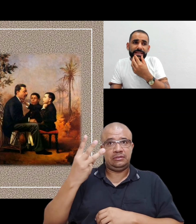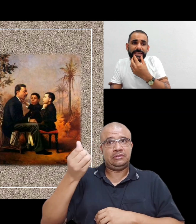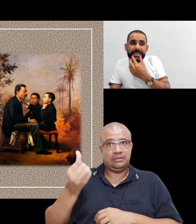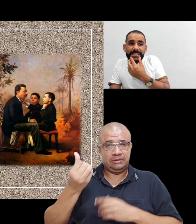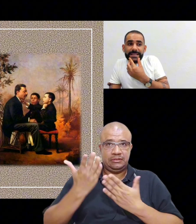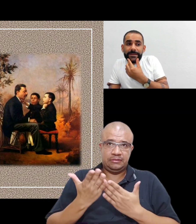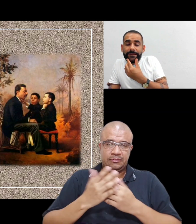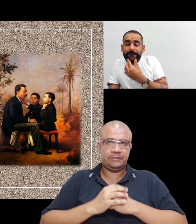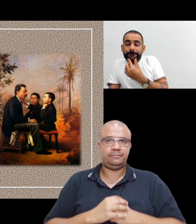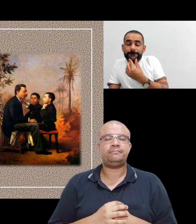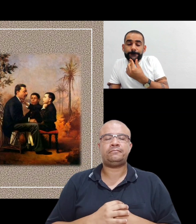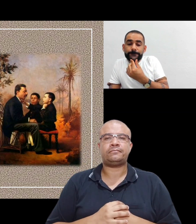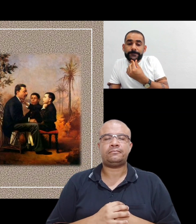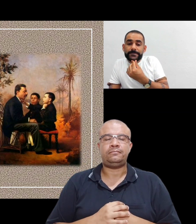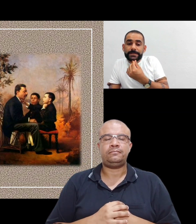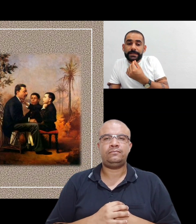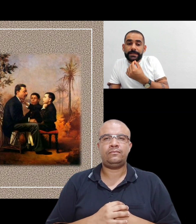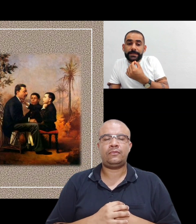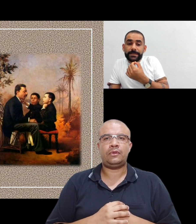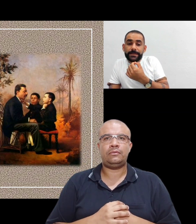2002. E